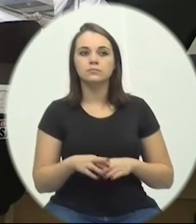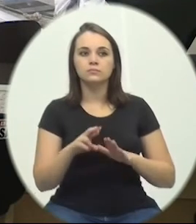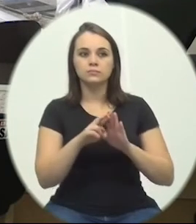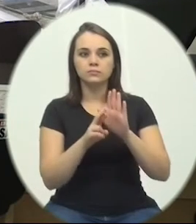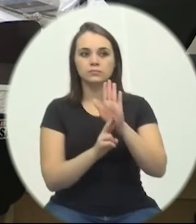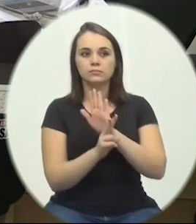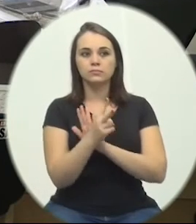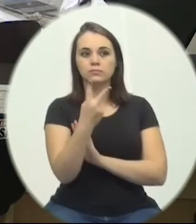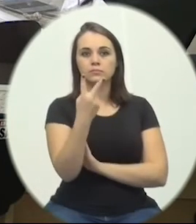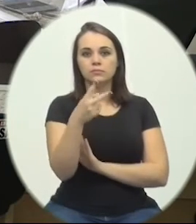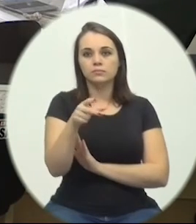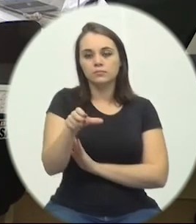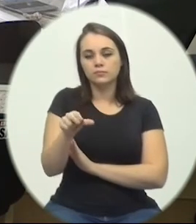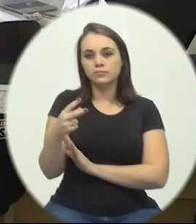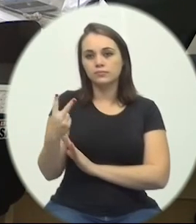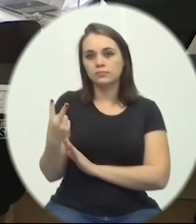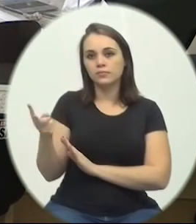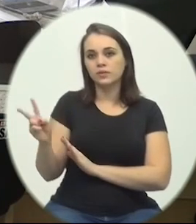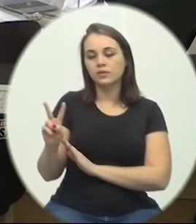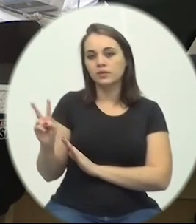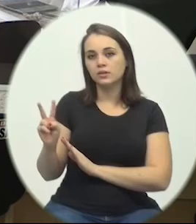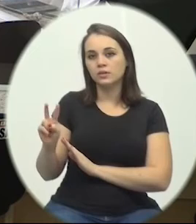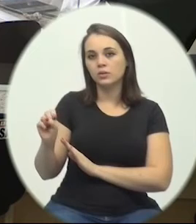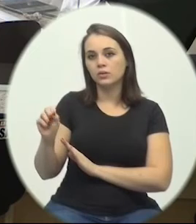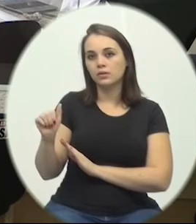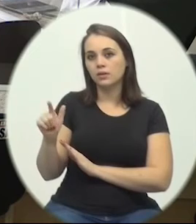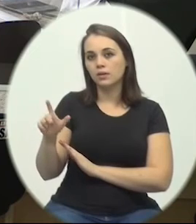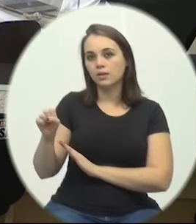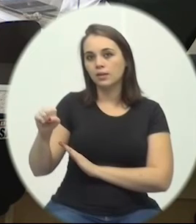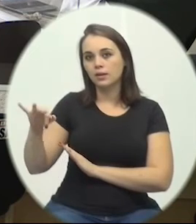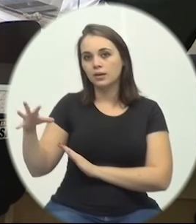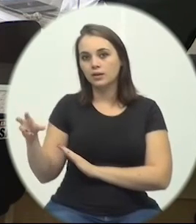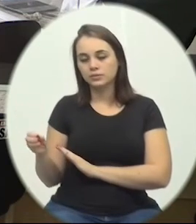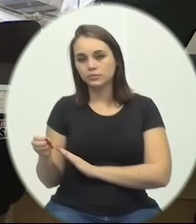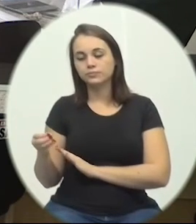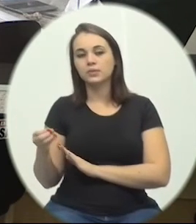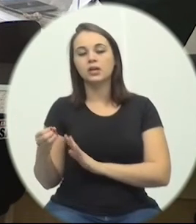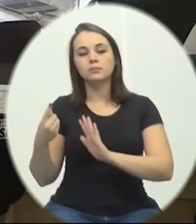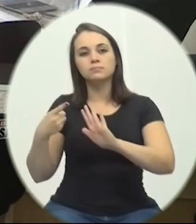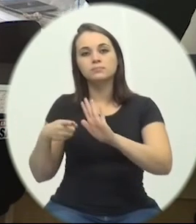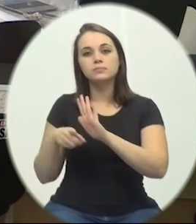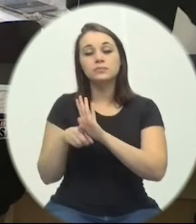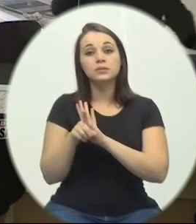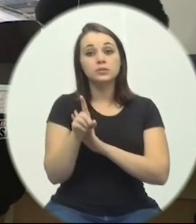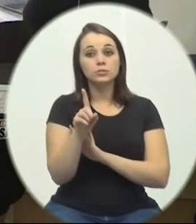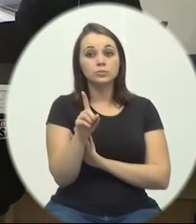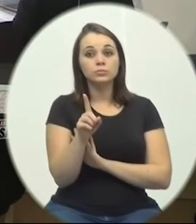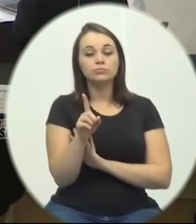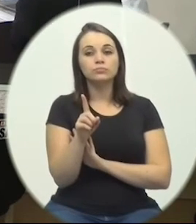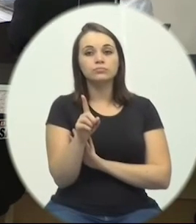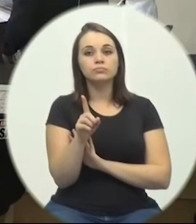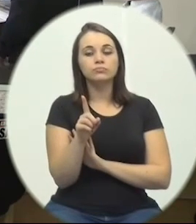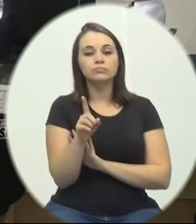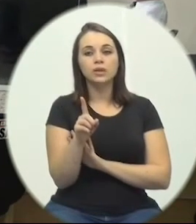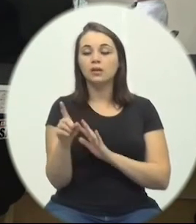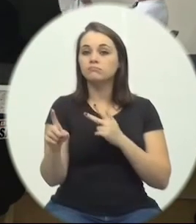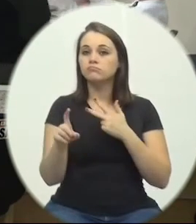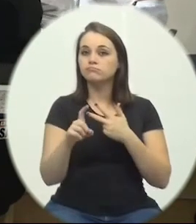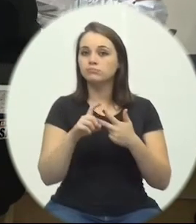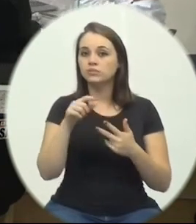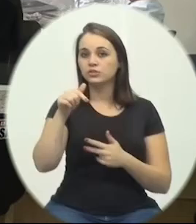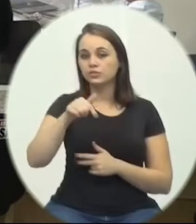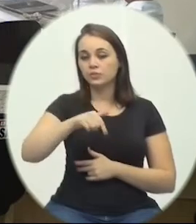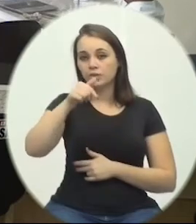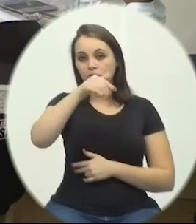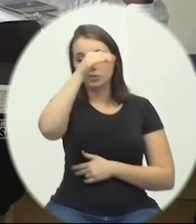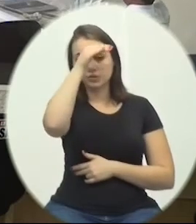Requerimento 292-2021, autor vereador Salésio Lima, envio de expediente ao chefe do Poder Executivo